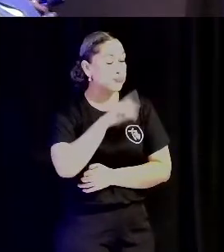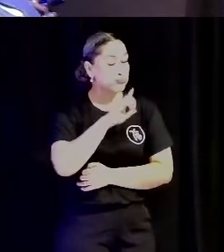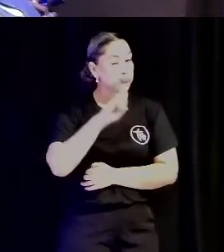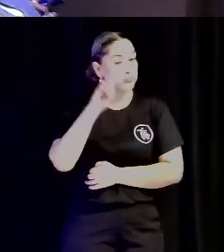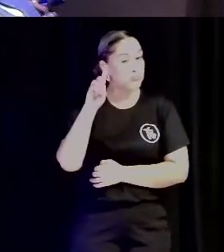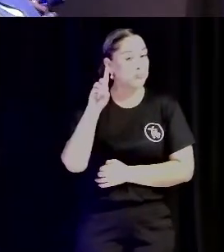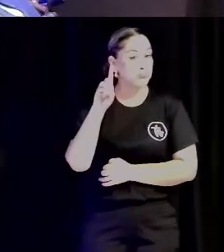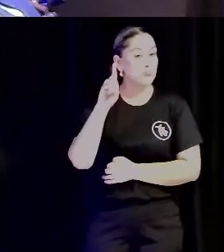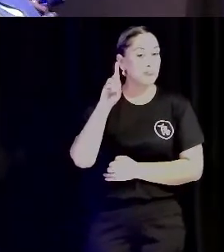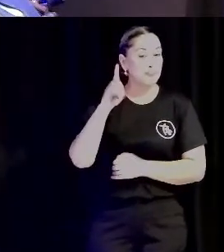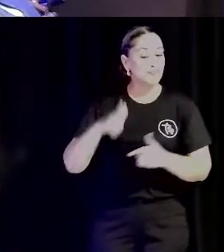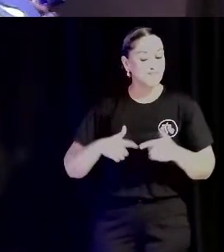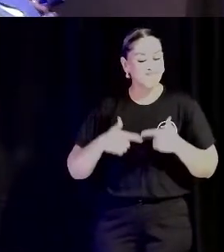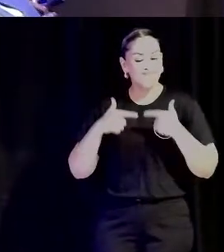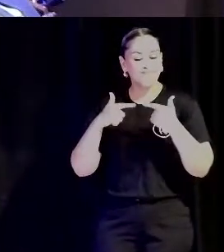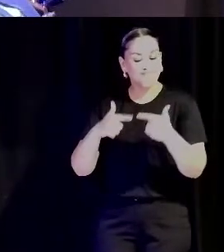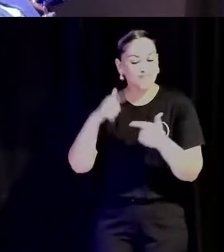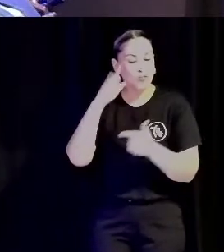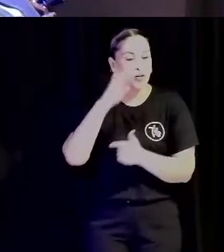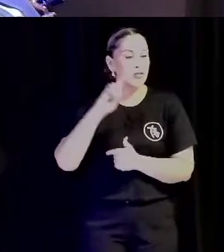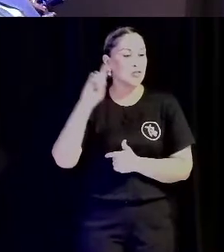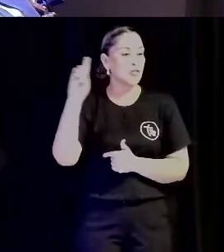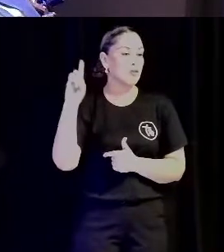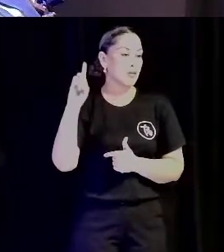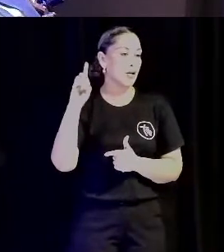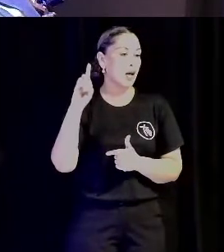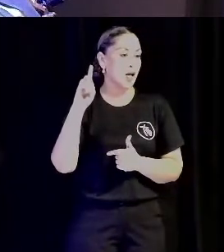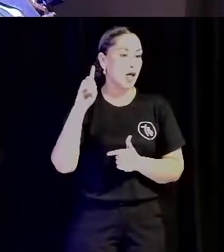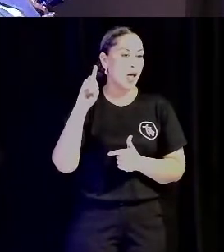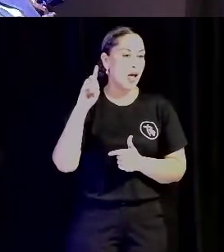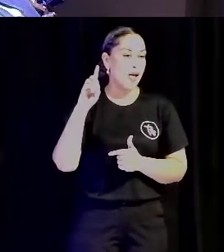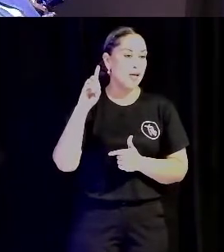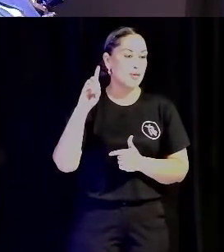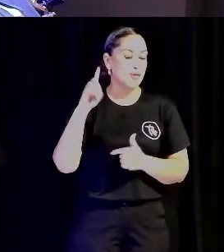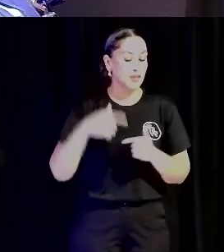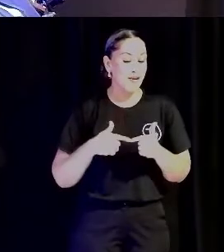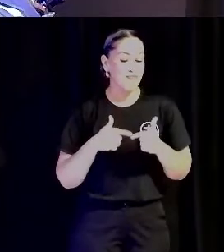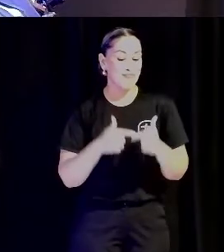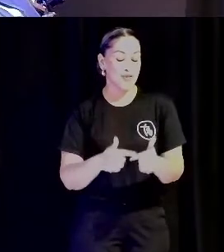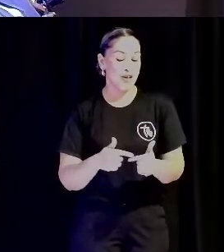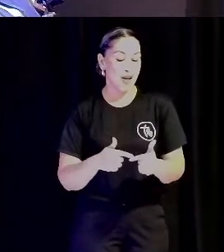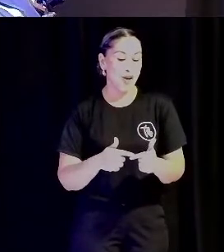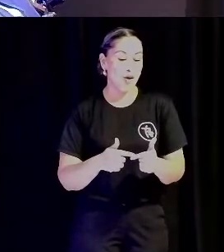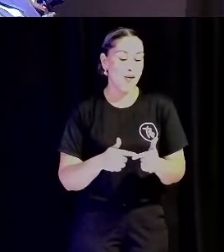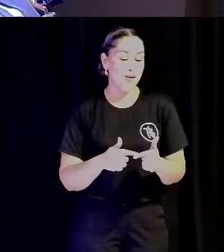Deus, a ação de Deus através do outro, do seu irmão,